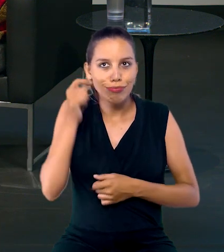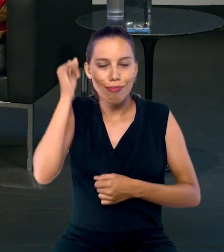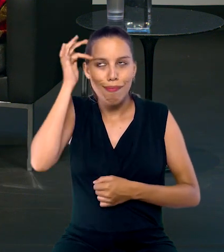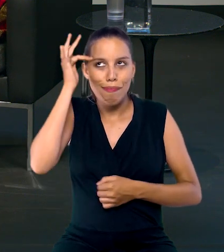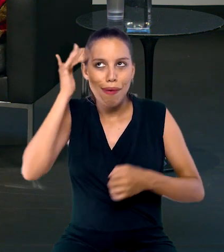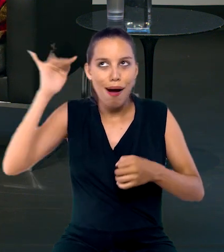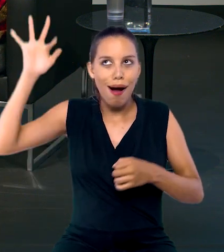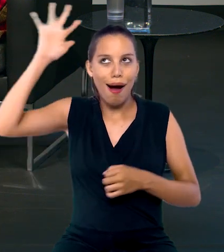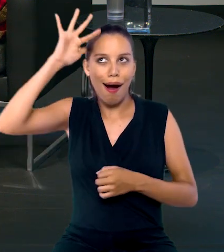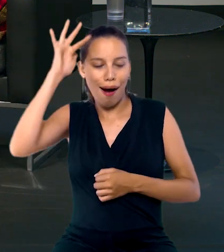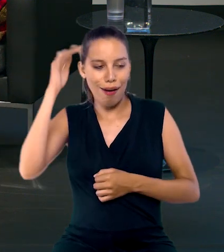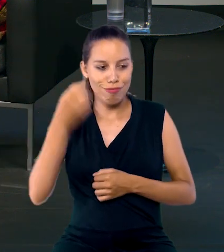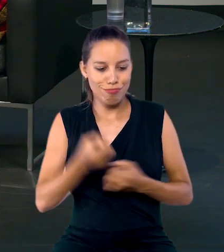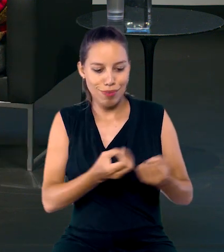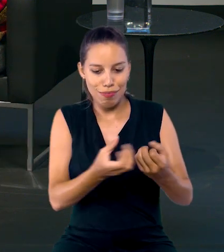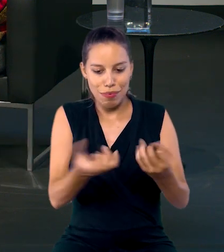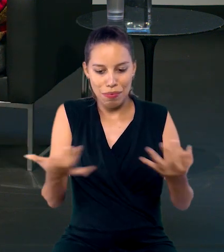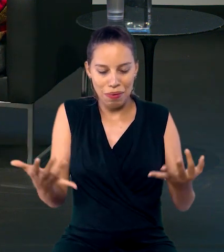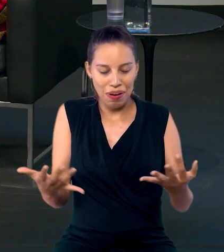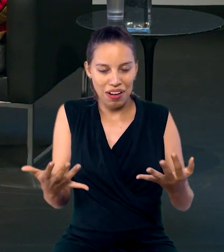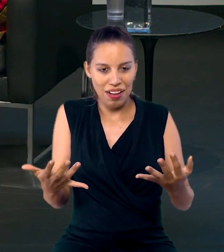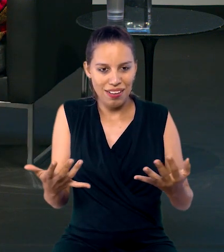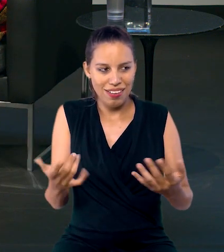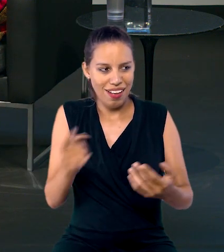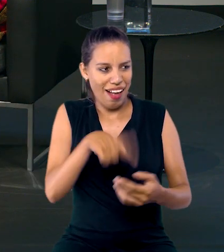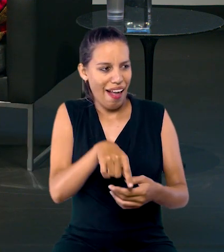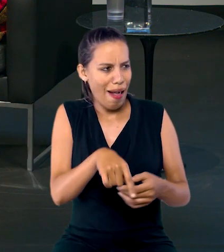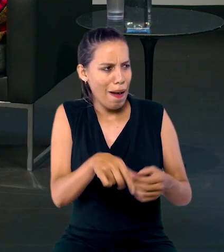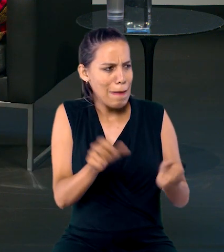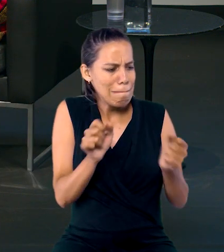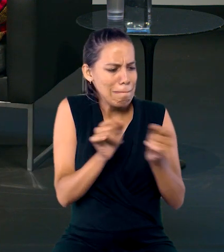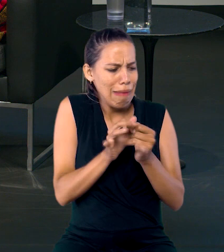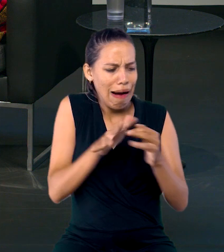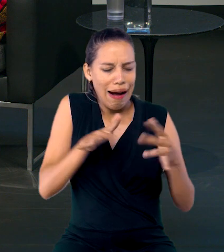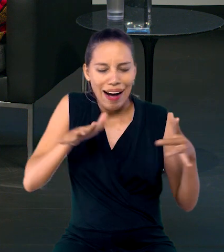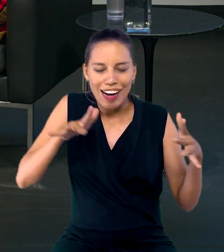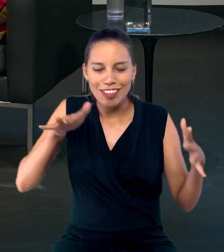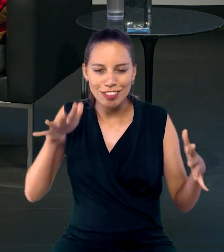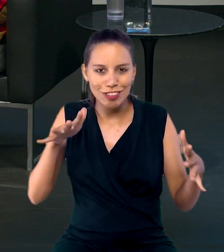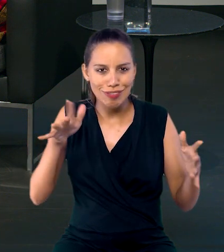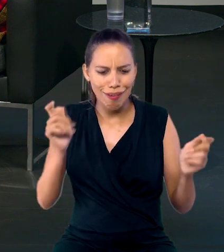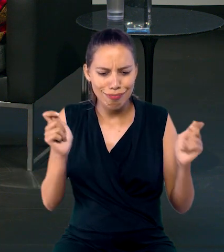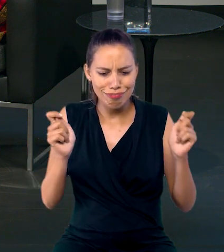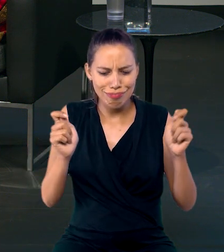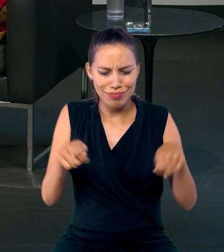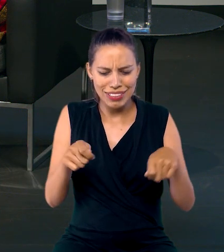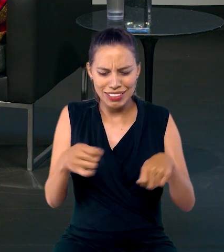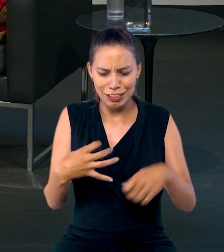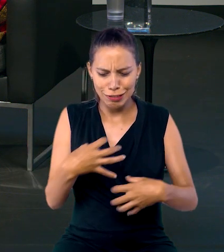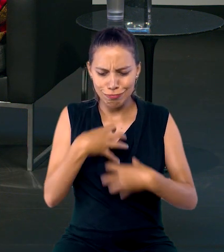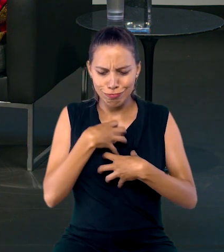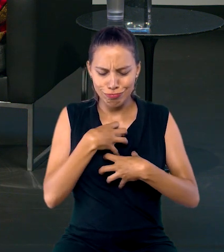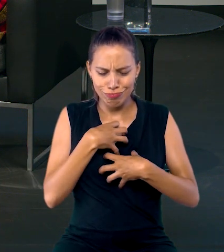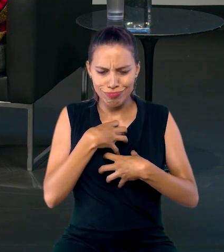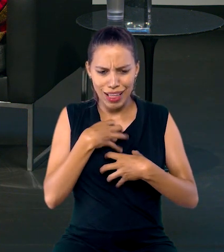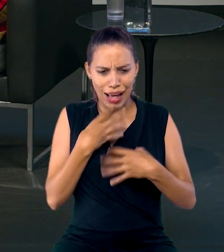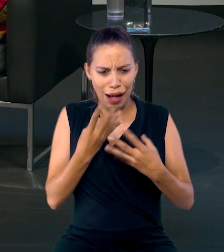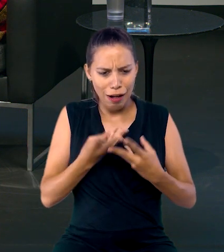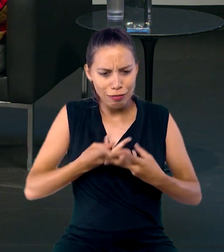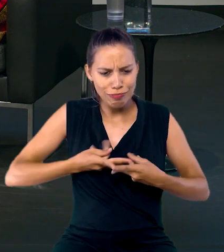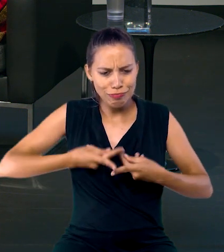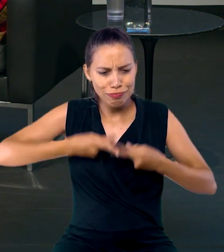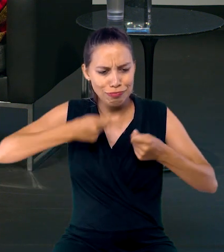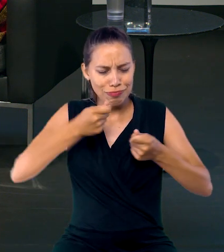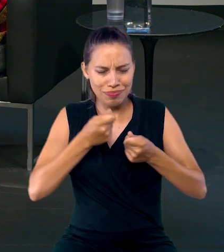né? E isso é muito mágico, muito potente, muito artístico,